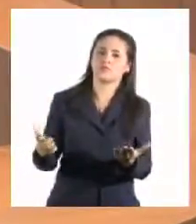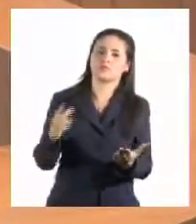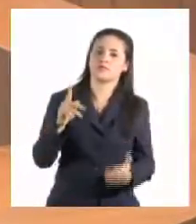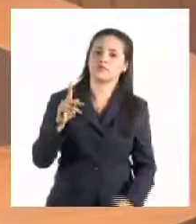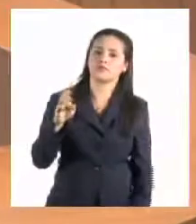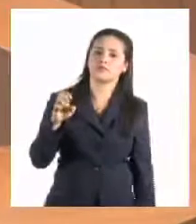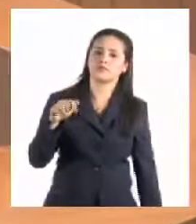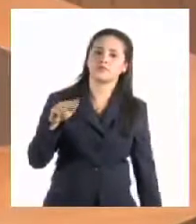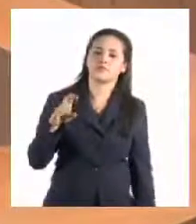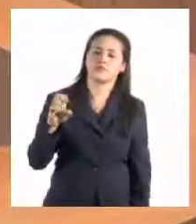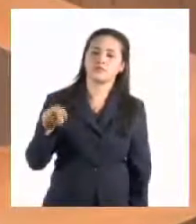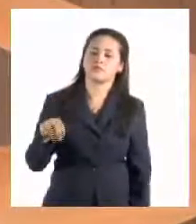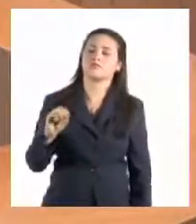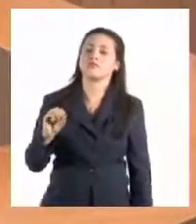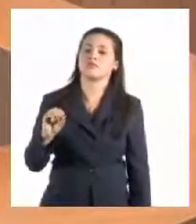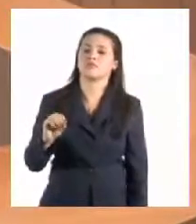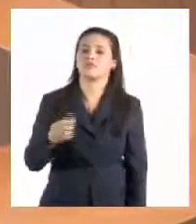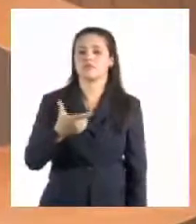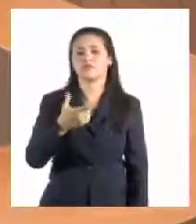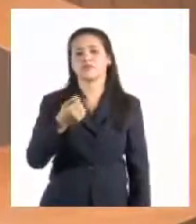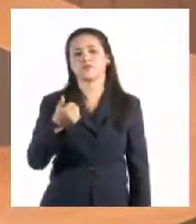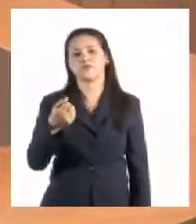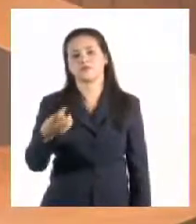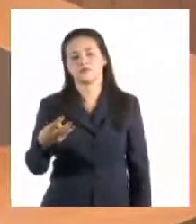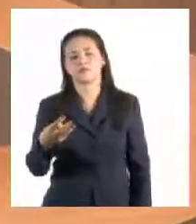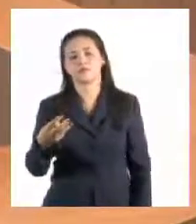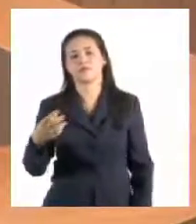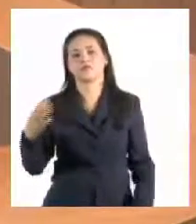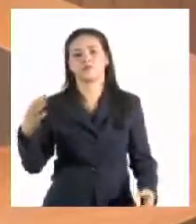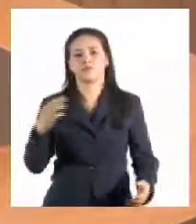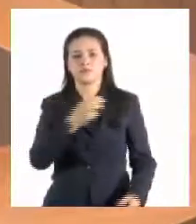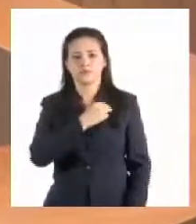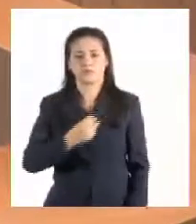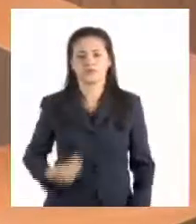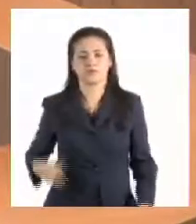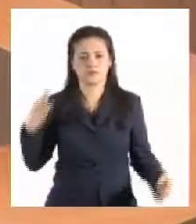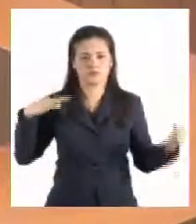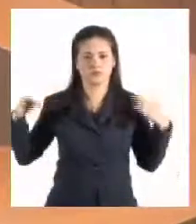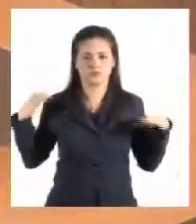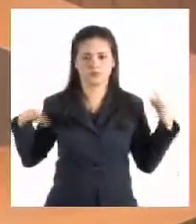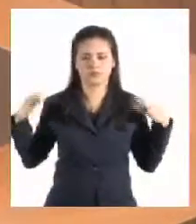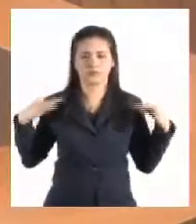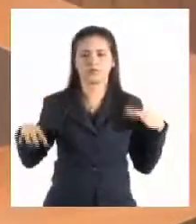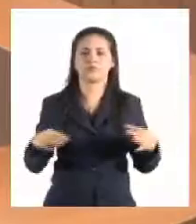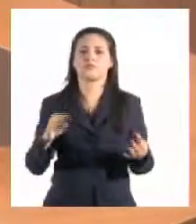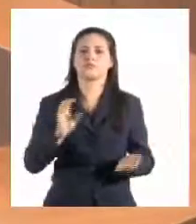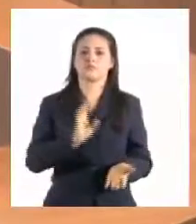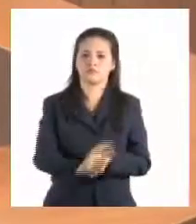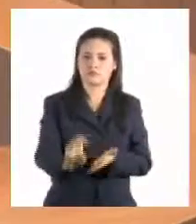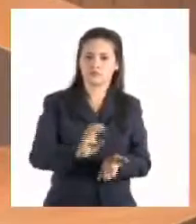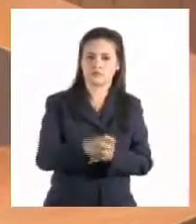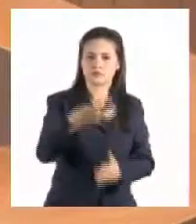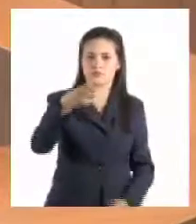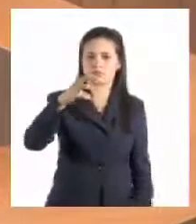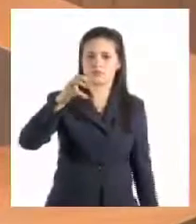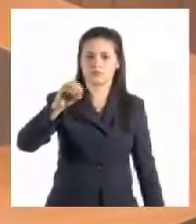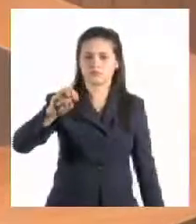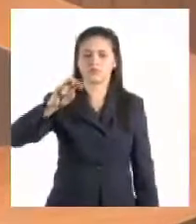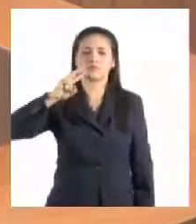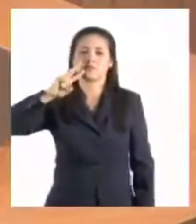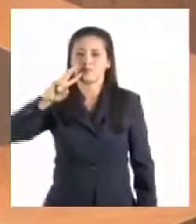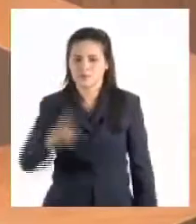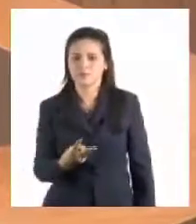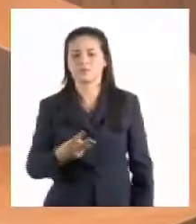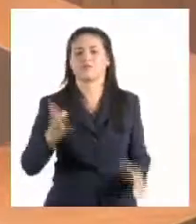2013, o Ministério do Turismo destinou aproximadamente 30 milhões para as obras de saneamento e limpeza nas praias de São Luís. Na